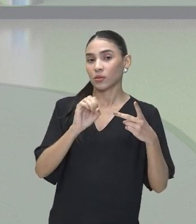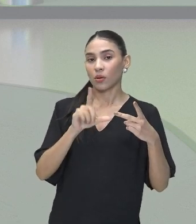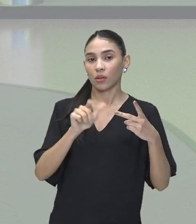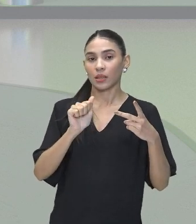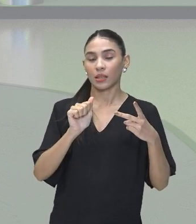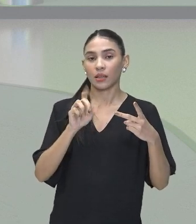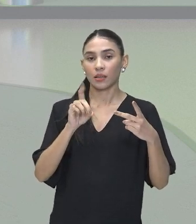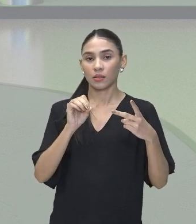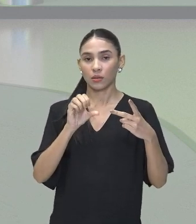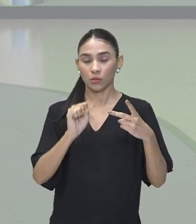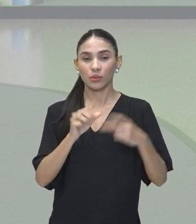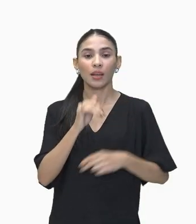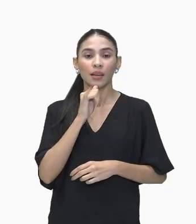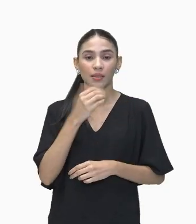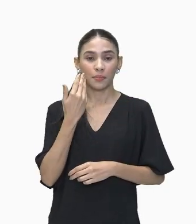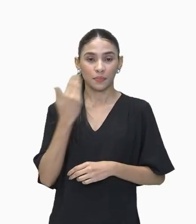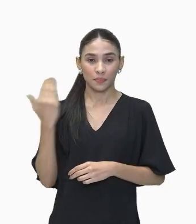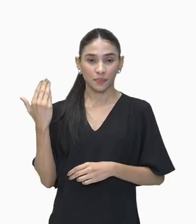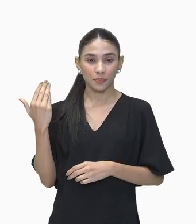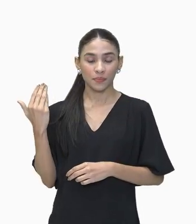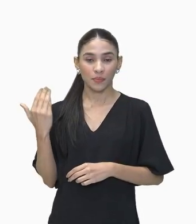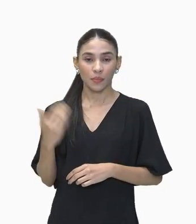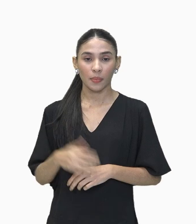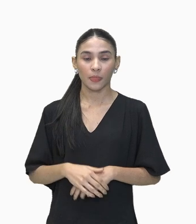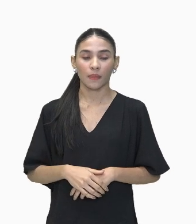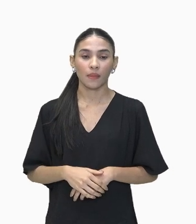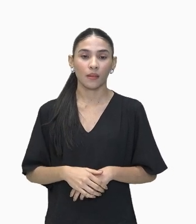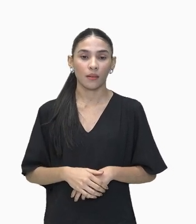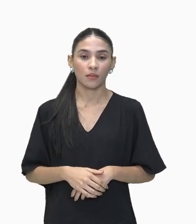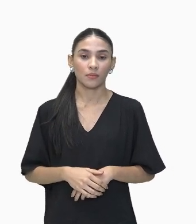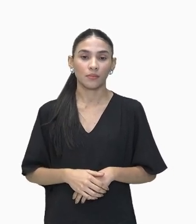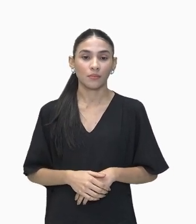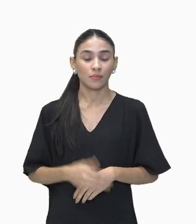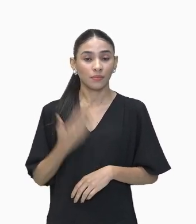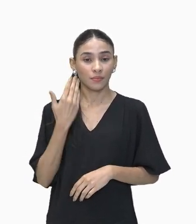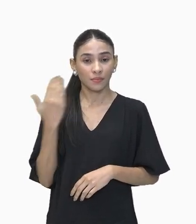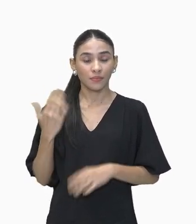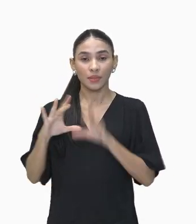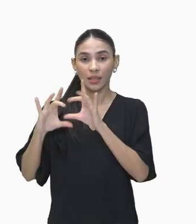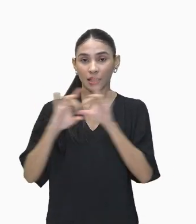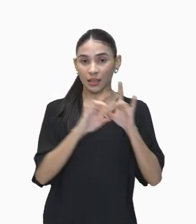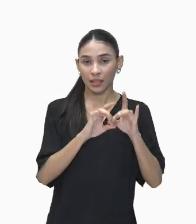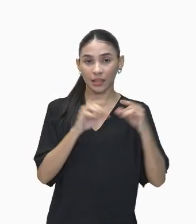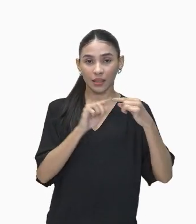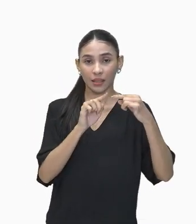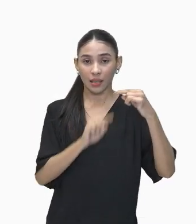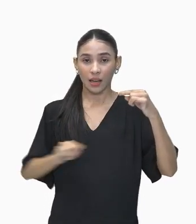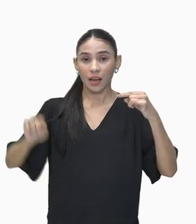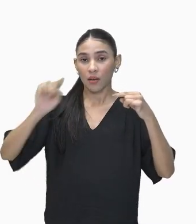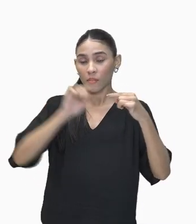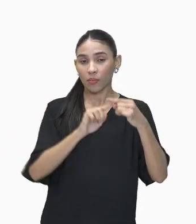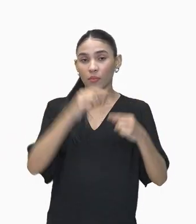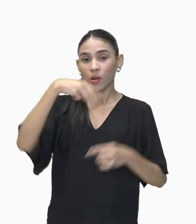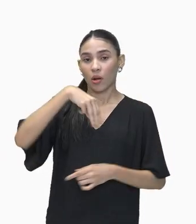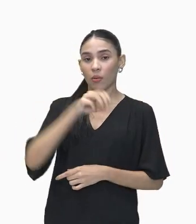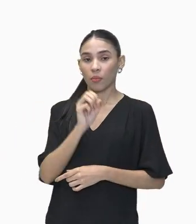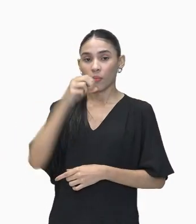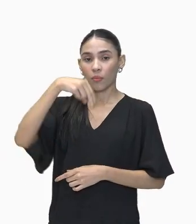os exemplos aqui que eu trouxe para vocês dessas classificações. Então, tá aqui, ó, cadeia aromática